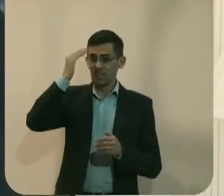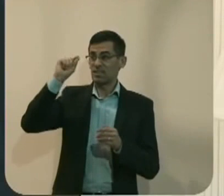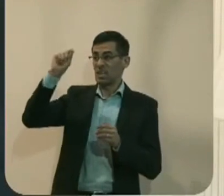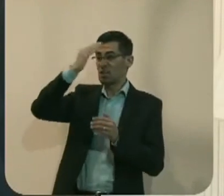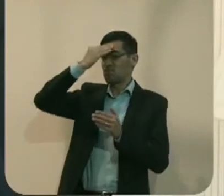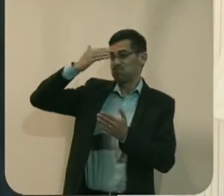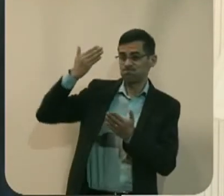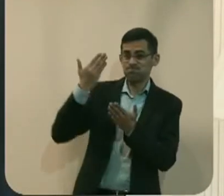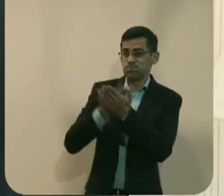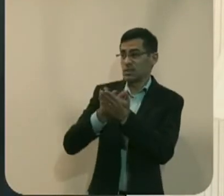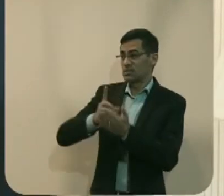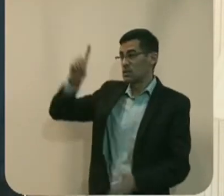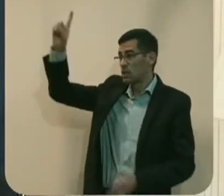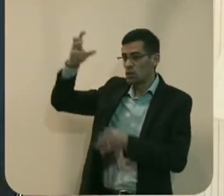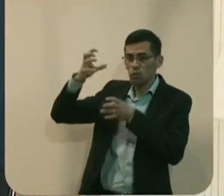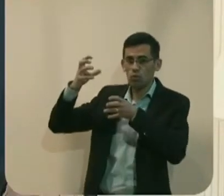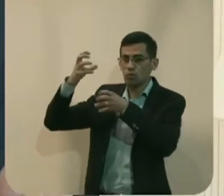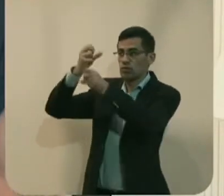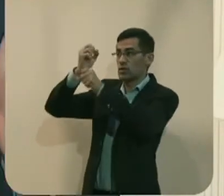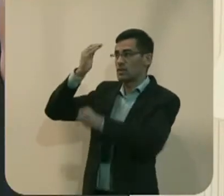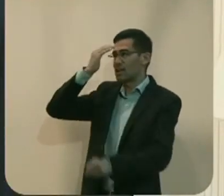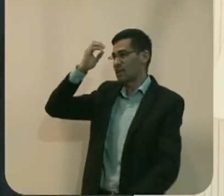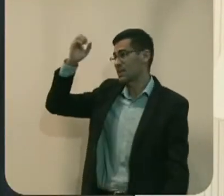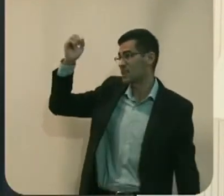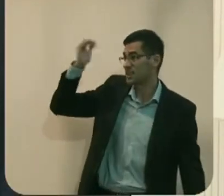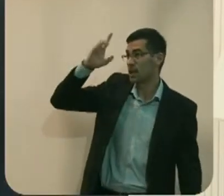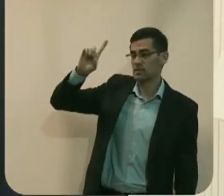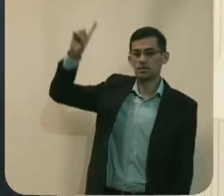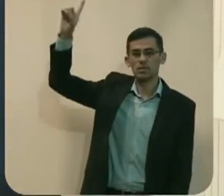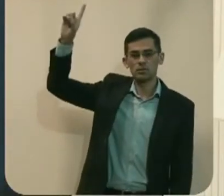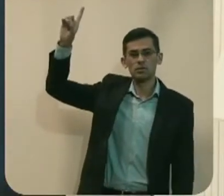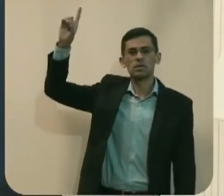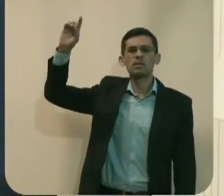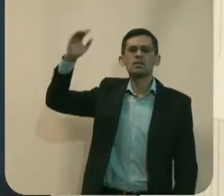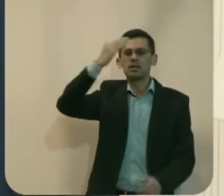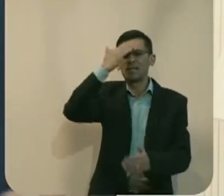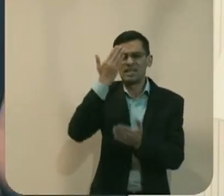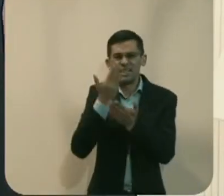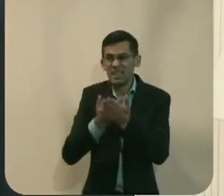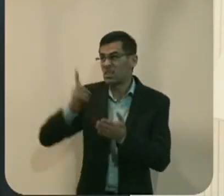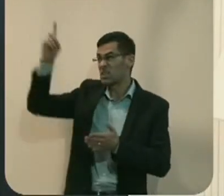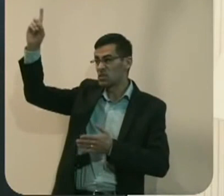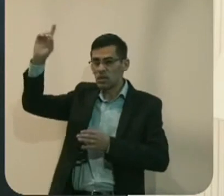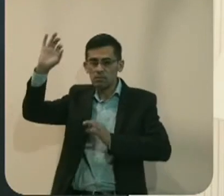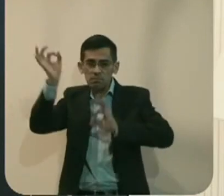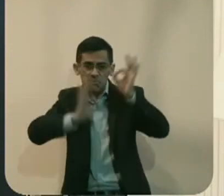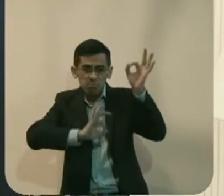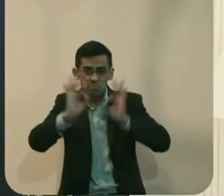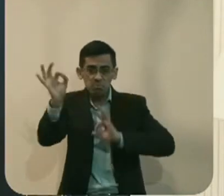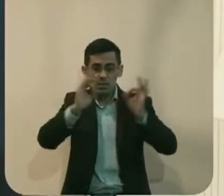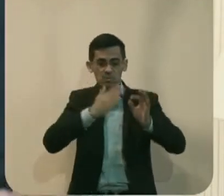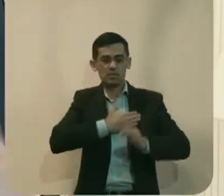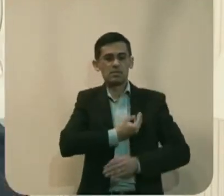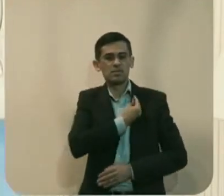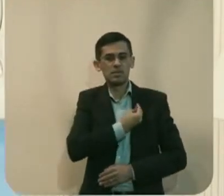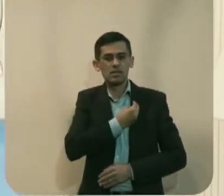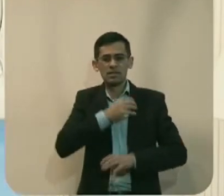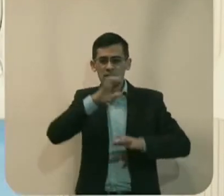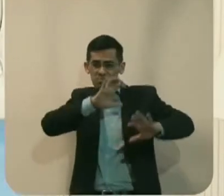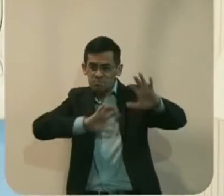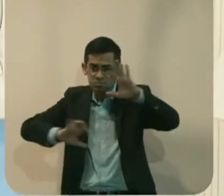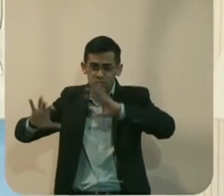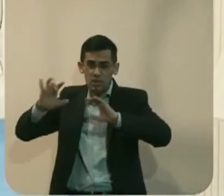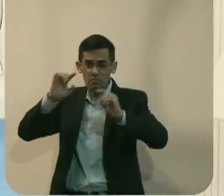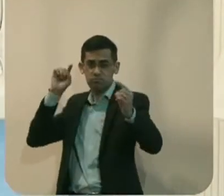eu confio na graça dEle, eu creio que Ele tem um plano para a minha vida, que Ele tem um propósito. Então eu